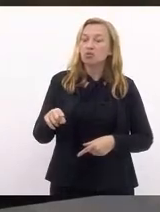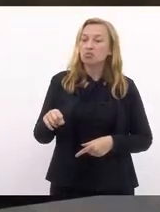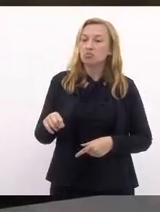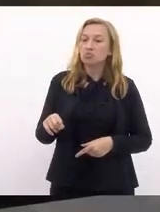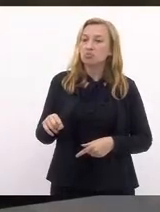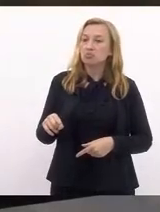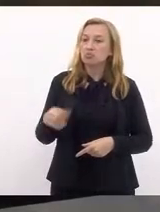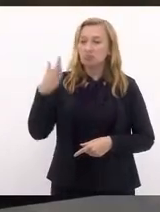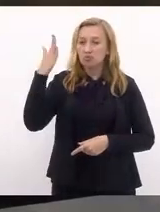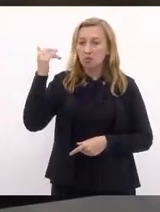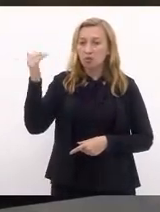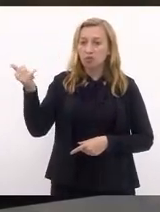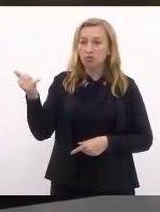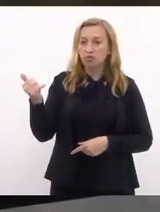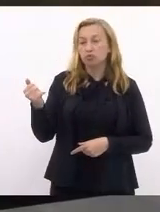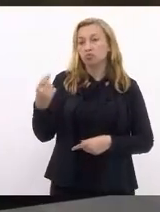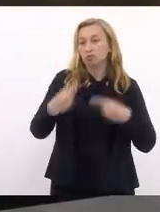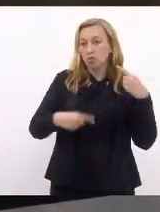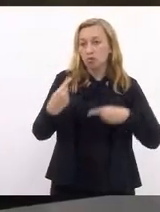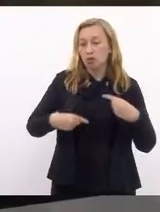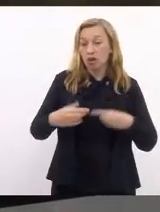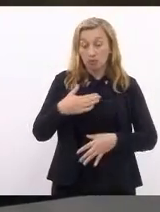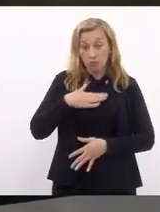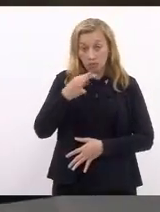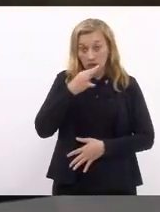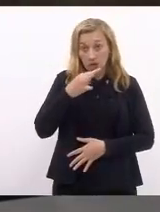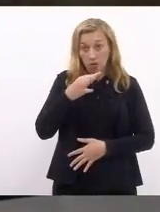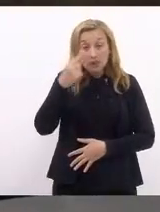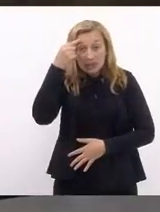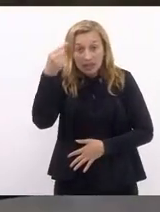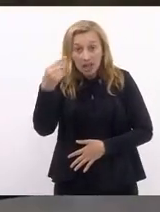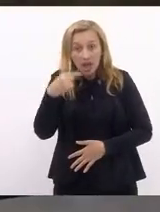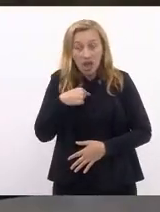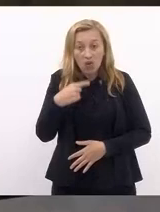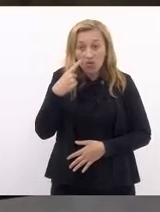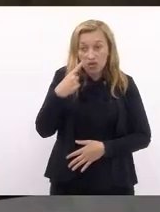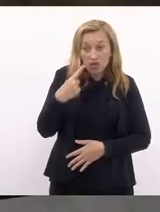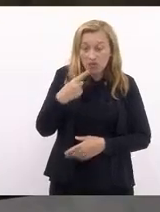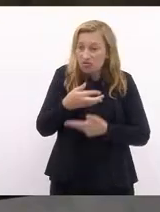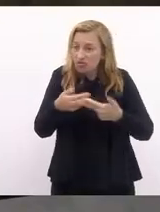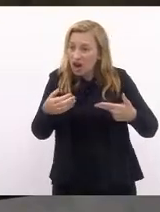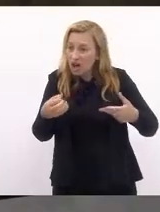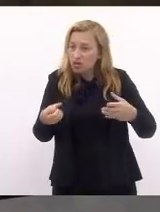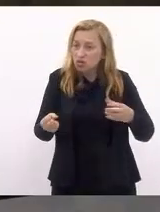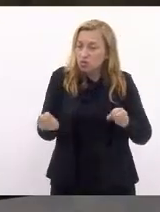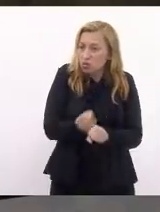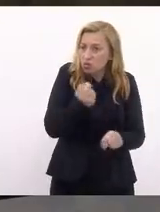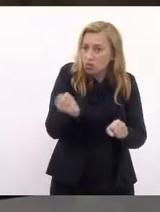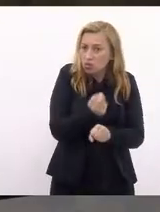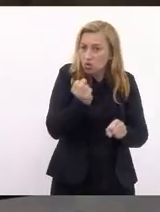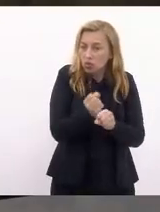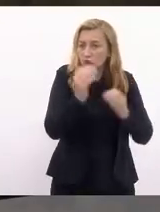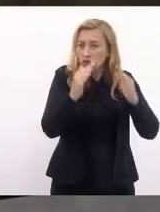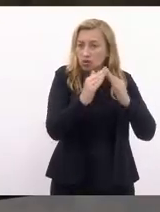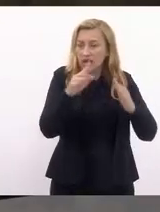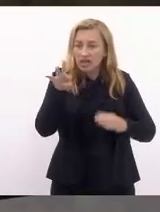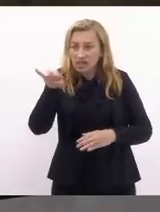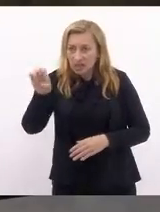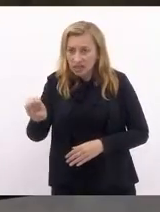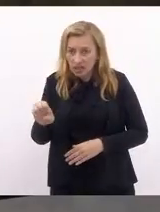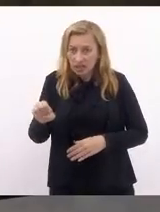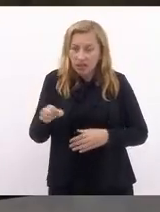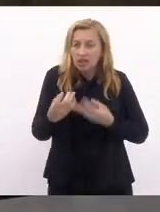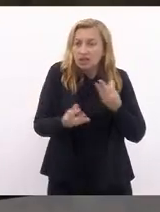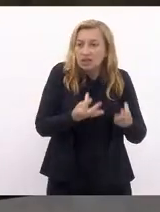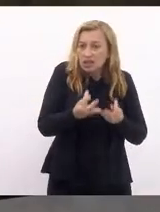político segundo o meu entendimento para você ter uma ideia eu construí vários conjuntos habitacionais em Resende com estação